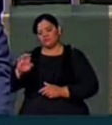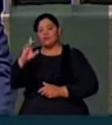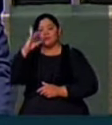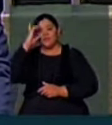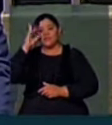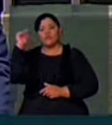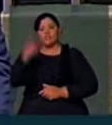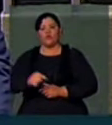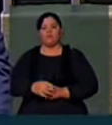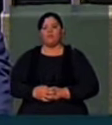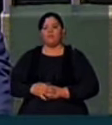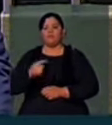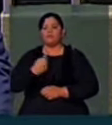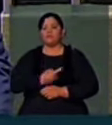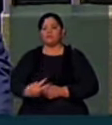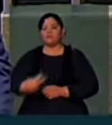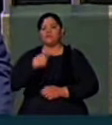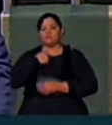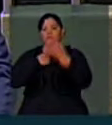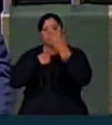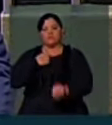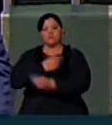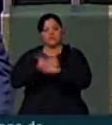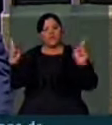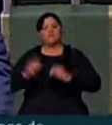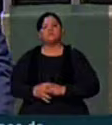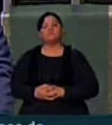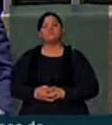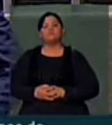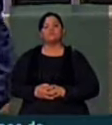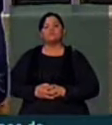Nós não podemos aceitar